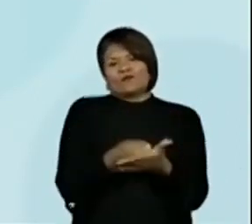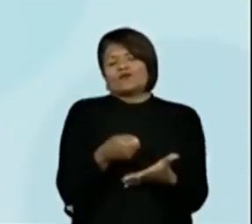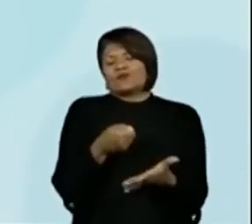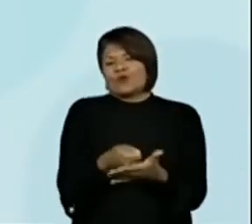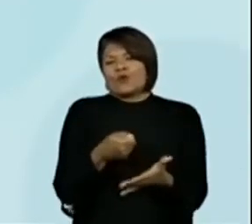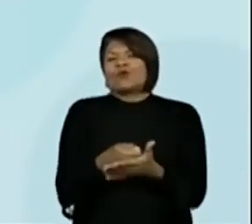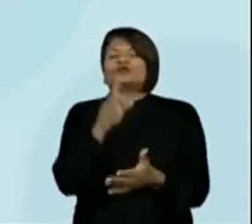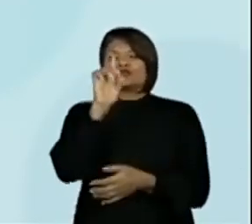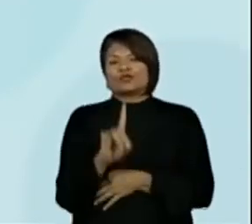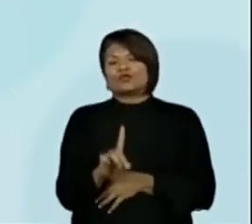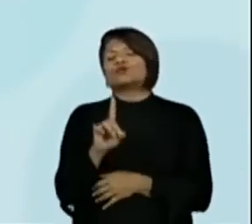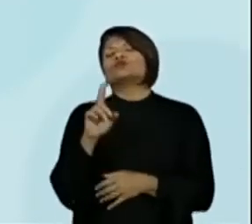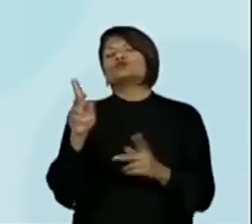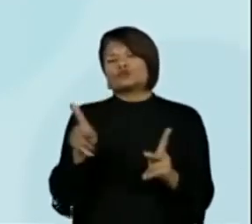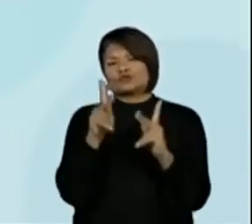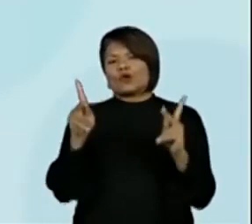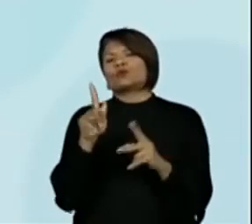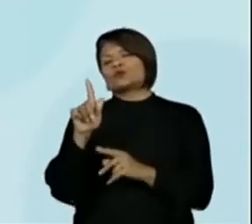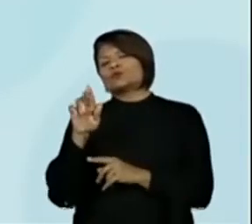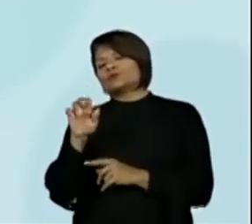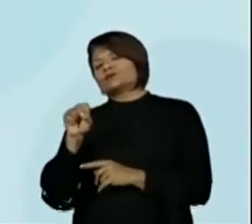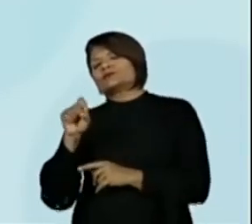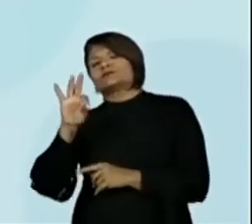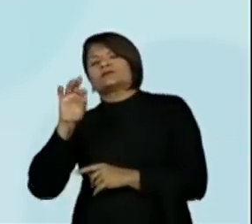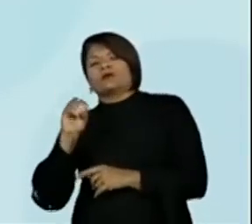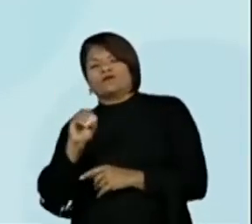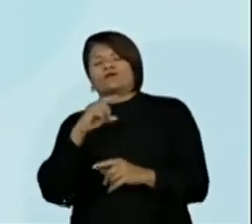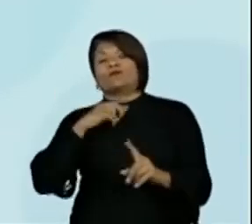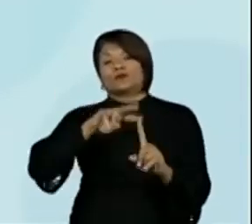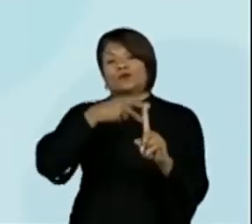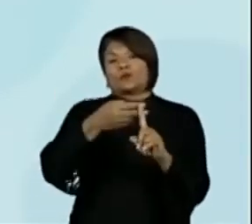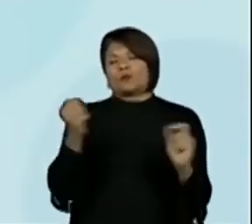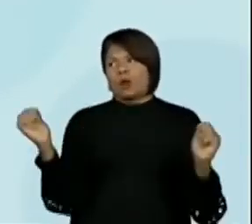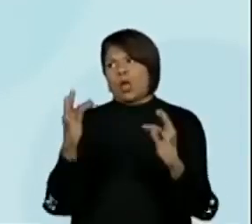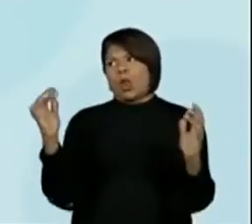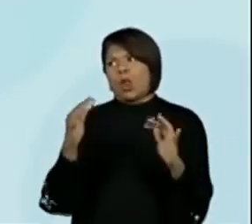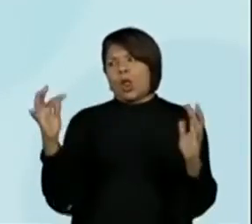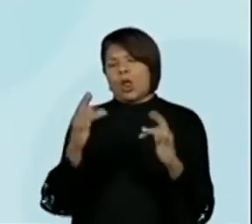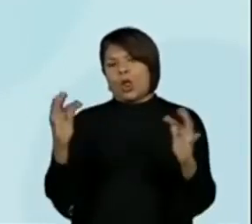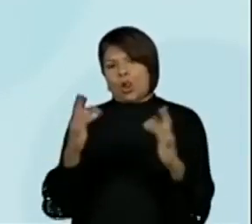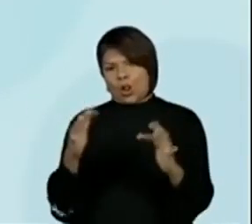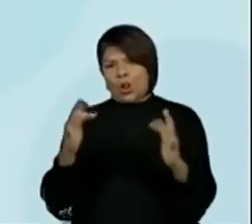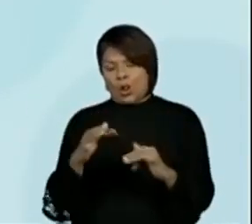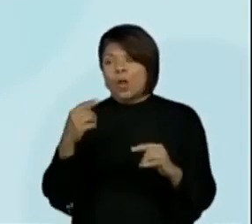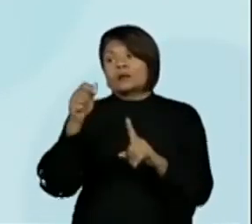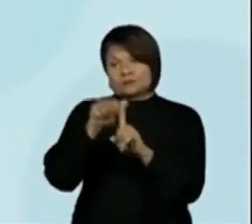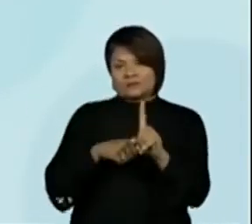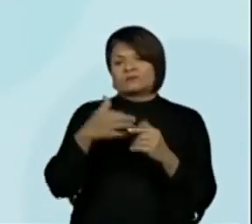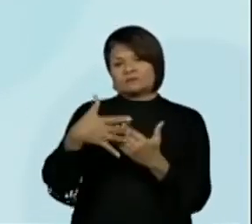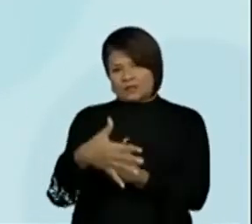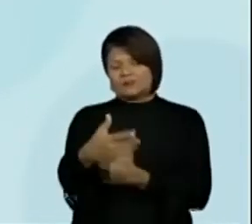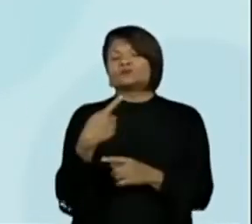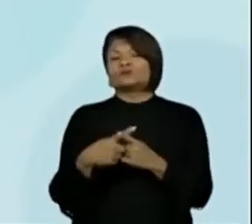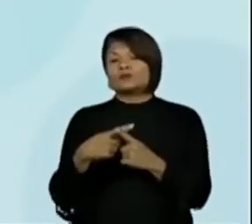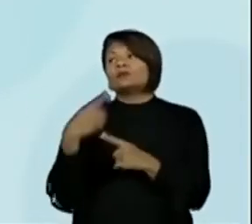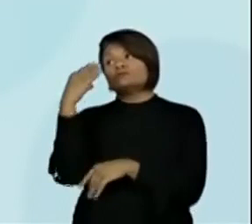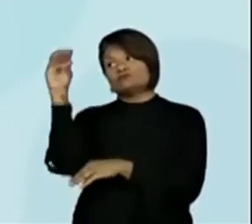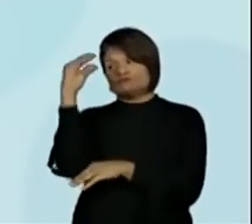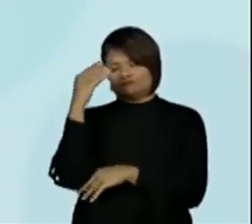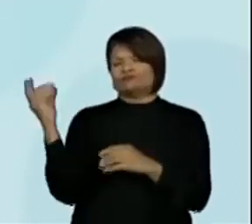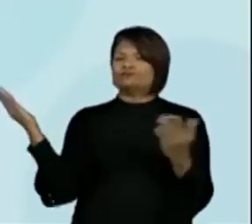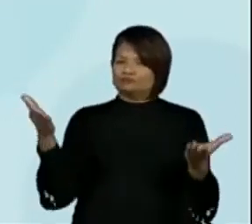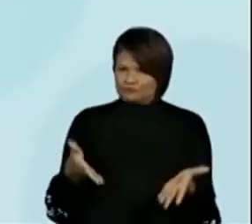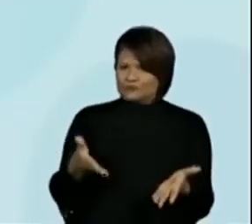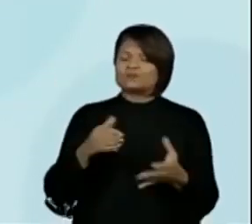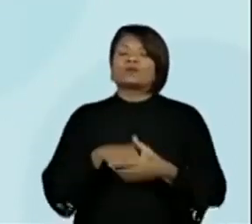Almeida, que também garante que o número de visitantes ao shopping irá dobrar neste mês, devido à presença desses gigantes. A ideia é